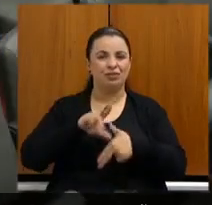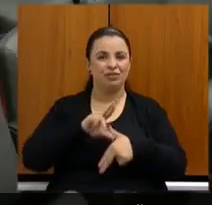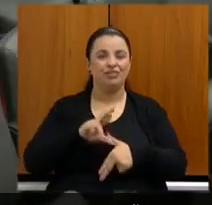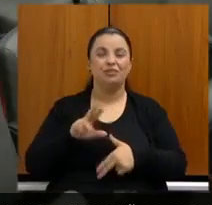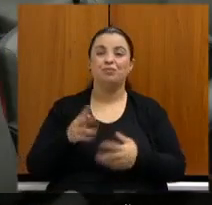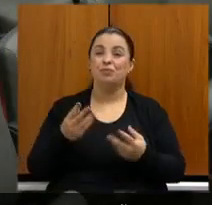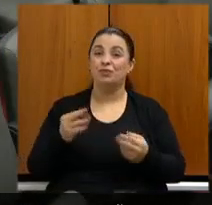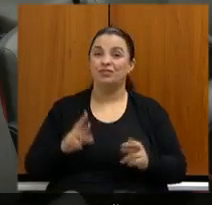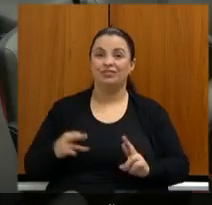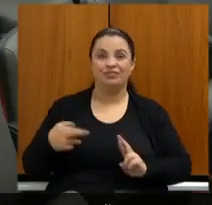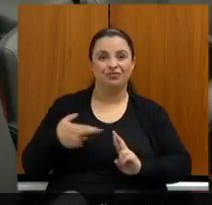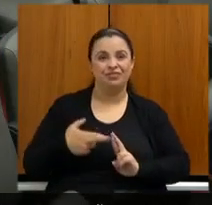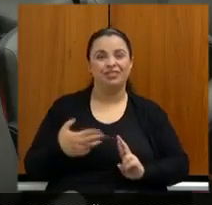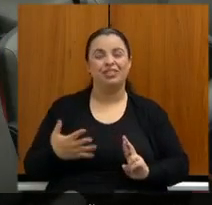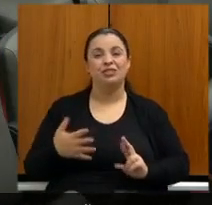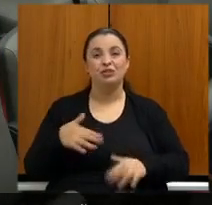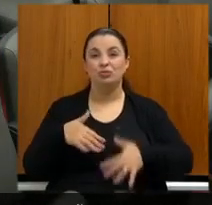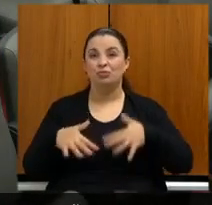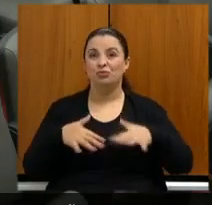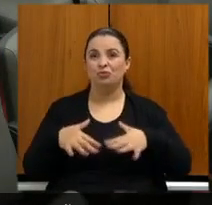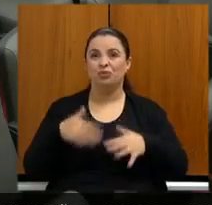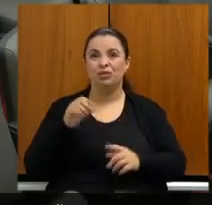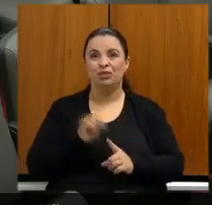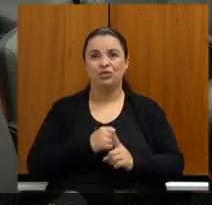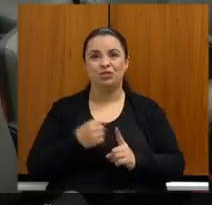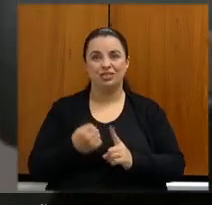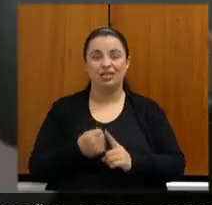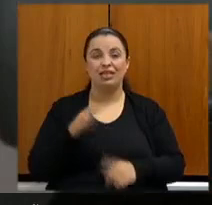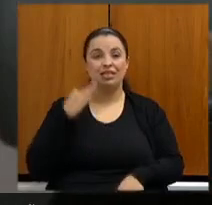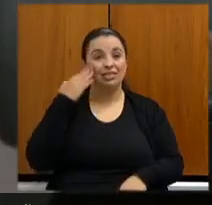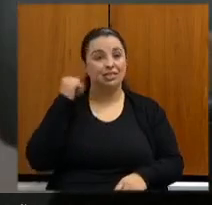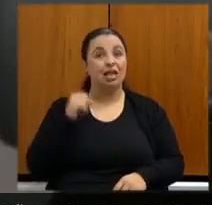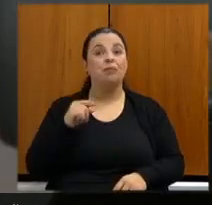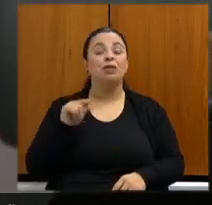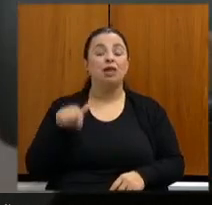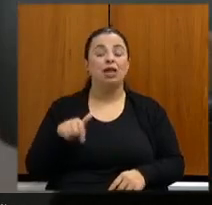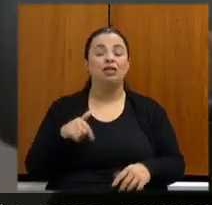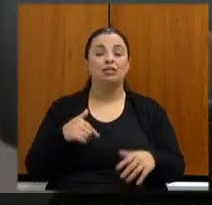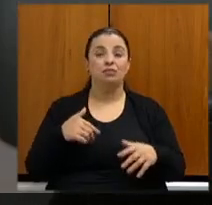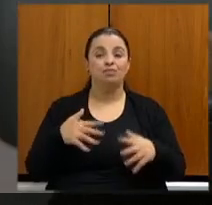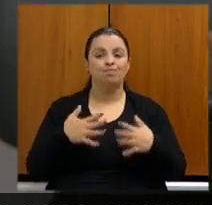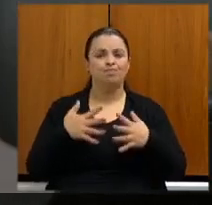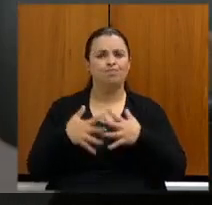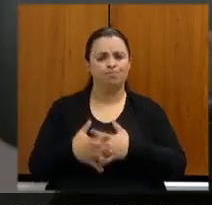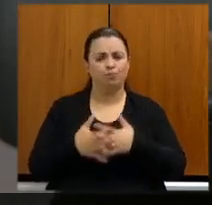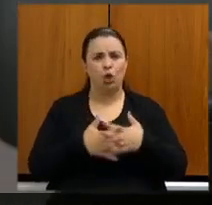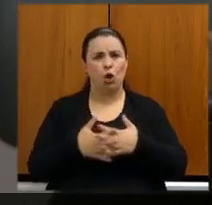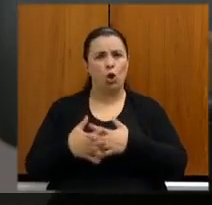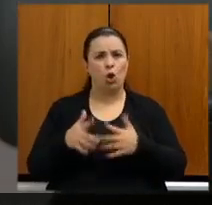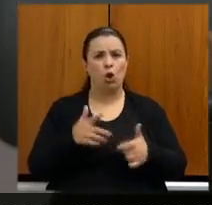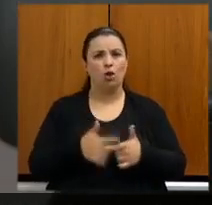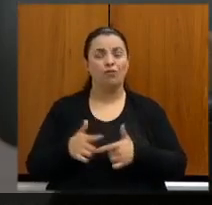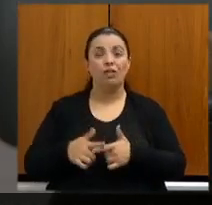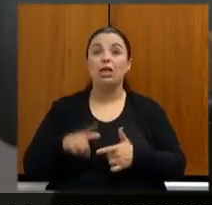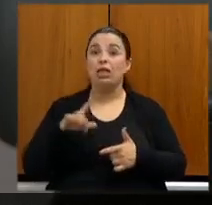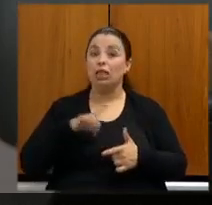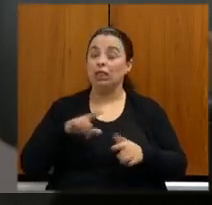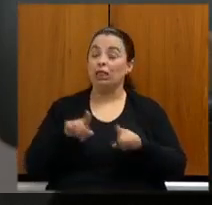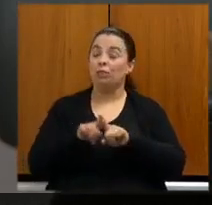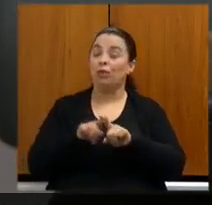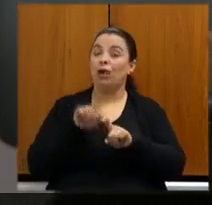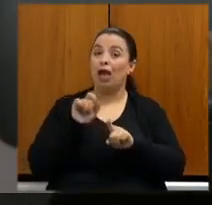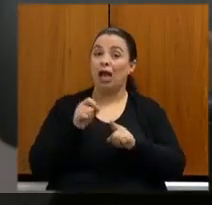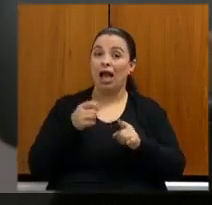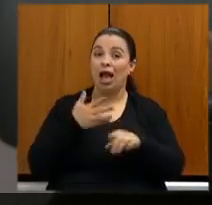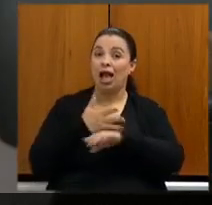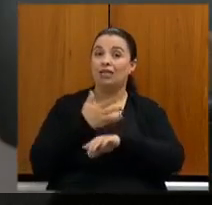referenciada os movimentos sociais e sabão também que os conflitos também passam por acesso ao trabalho e aí eu tô falando